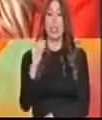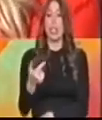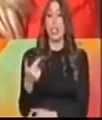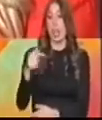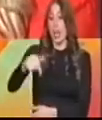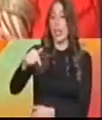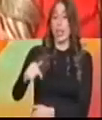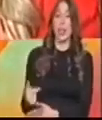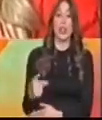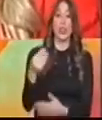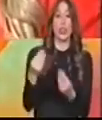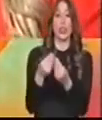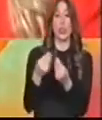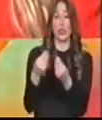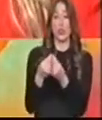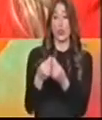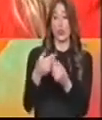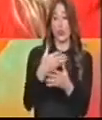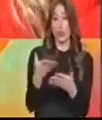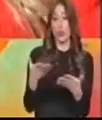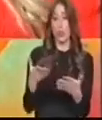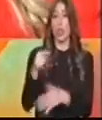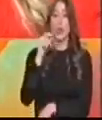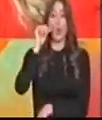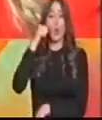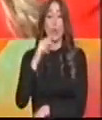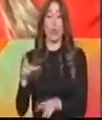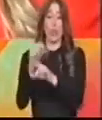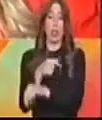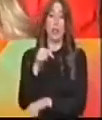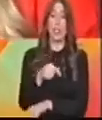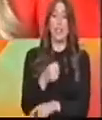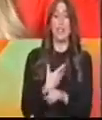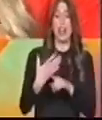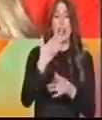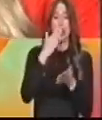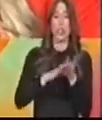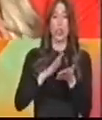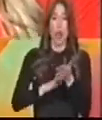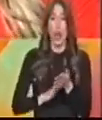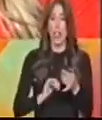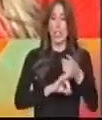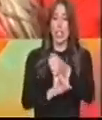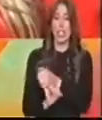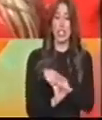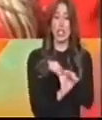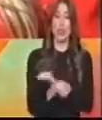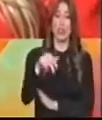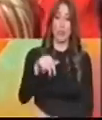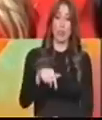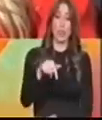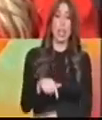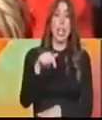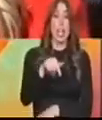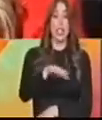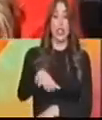adegas aqui da região, com o vinho novo, e depois temos também aqui muitos restaurantes, muitas associações presentes. Este espaço vai ser a